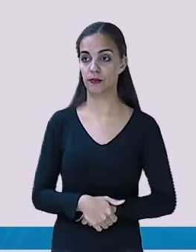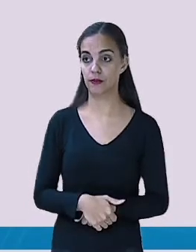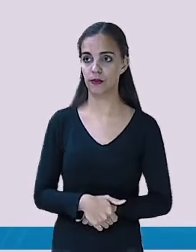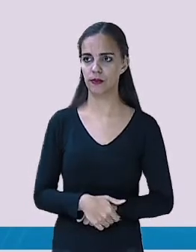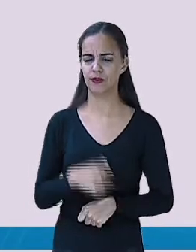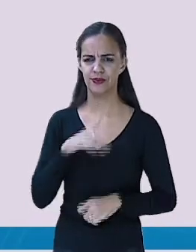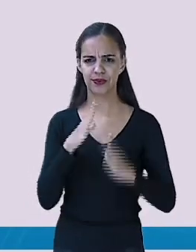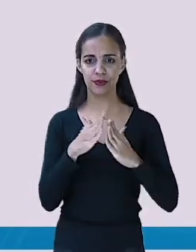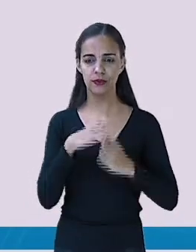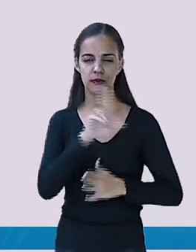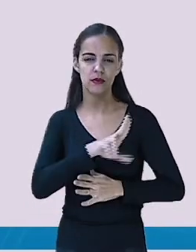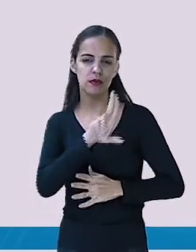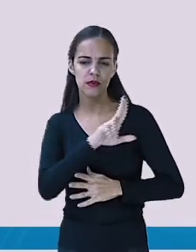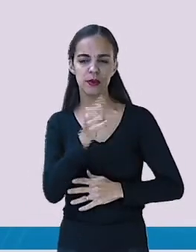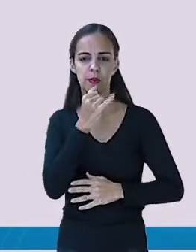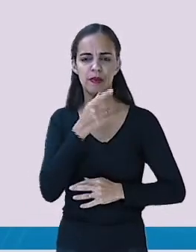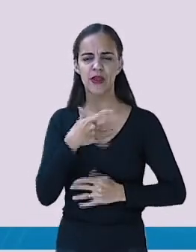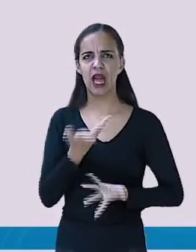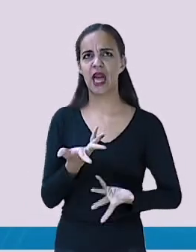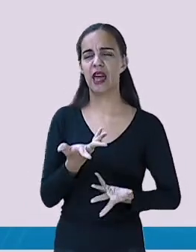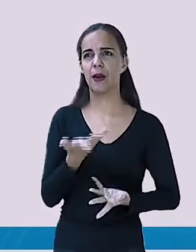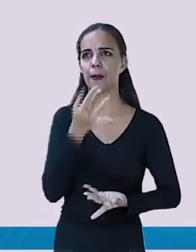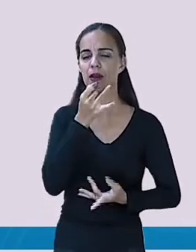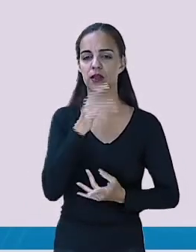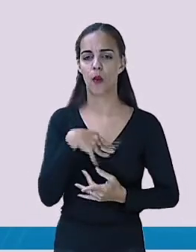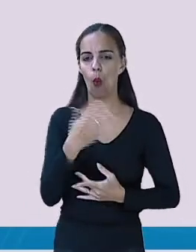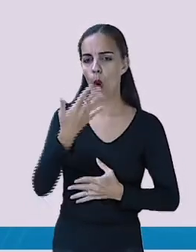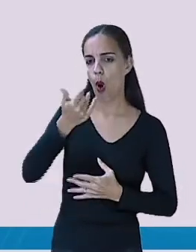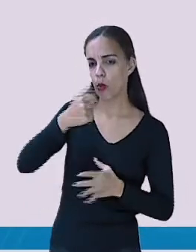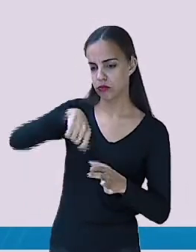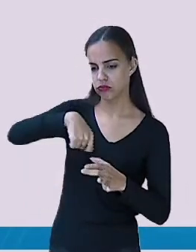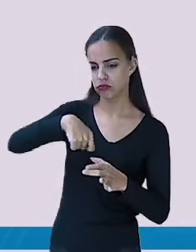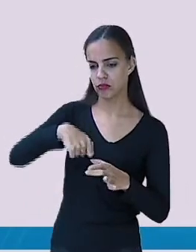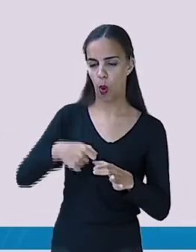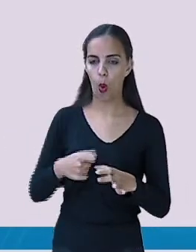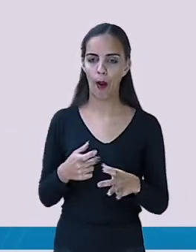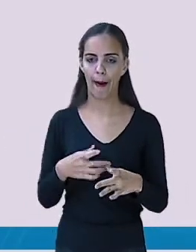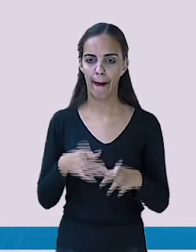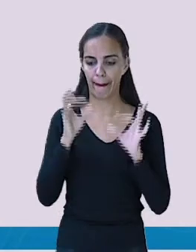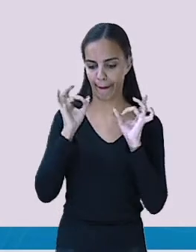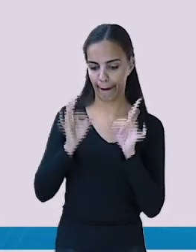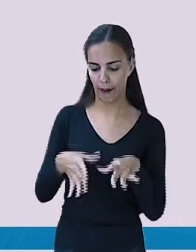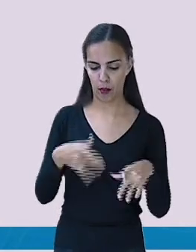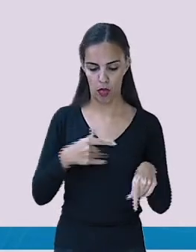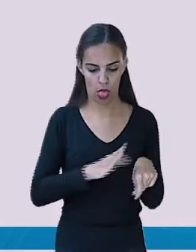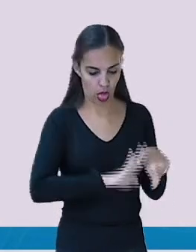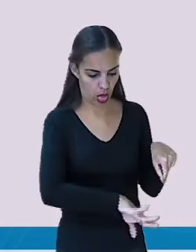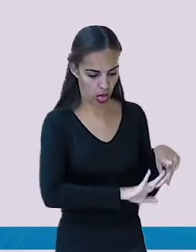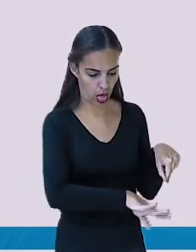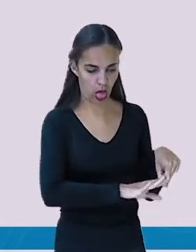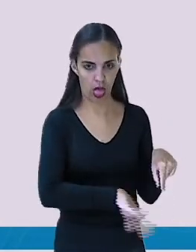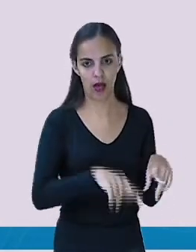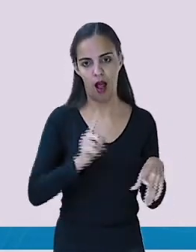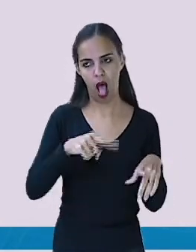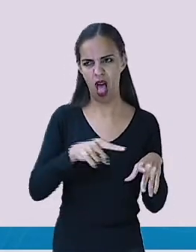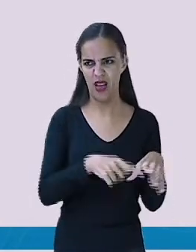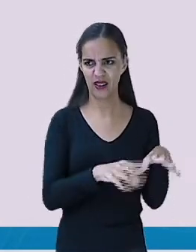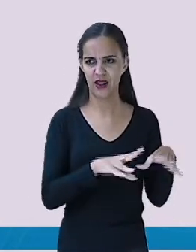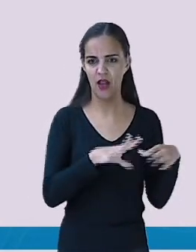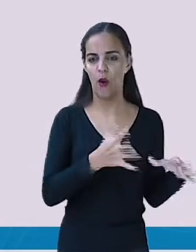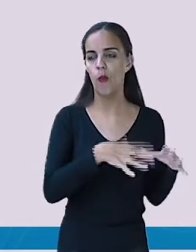na nossa casa se passar muito tempo se a gente deixar exposto ao sol